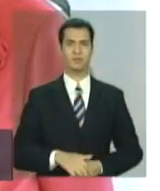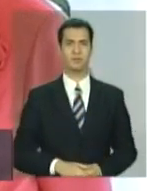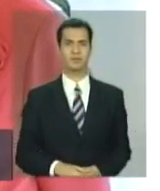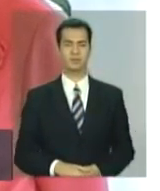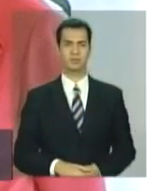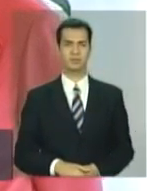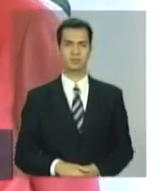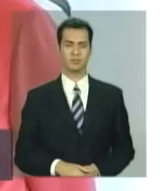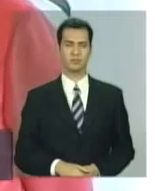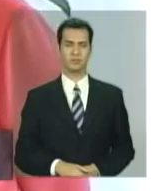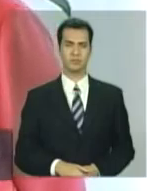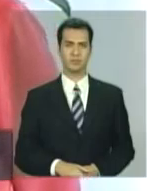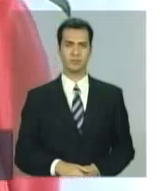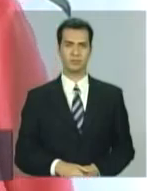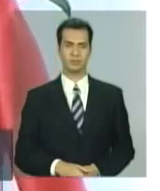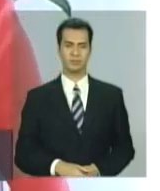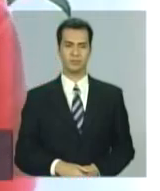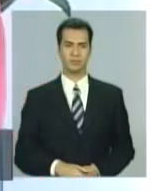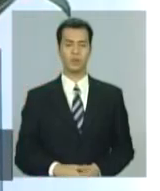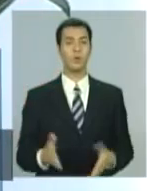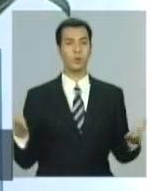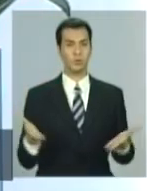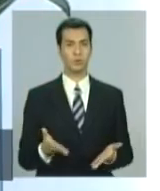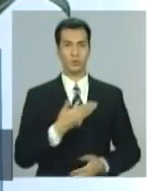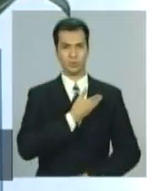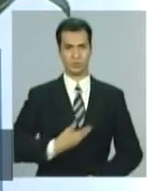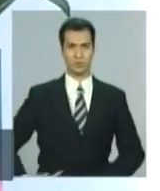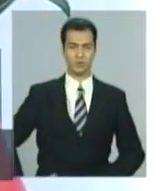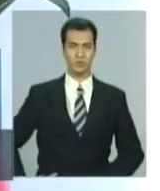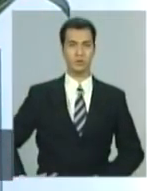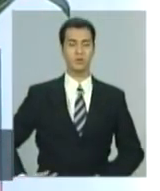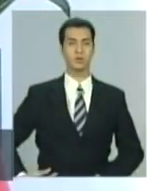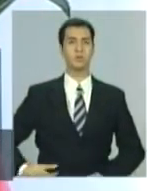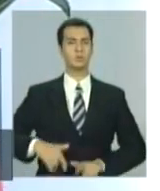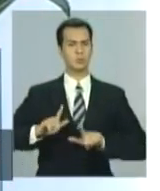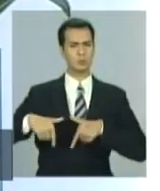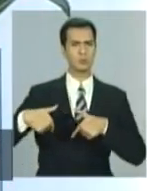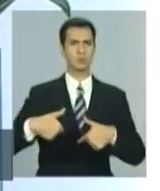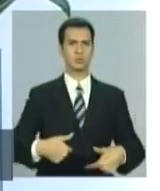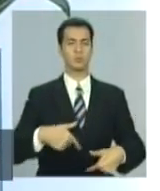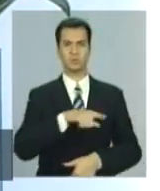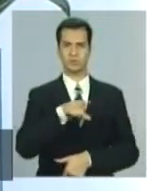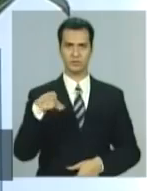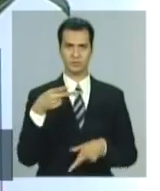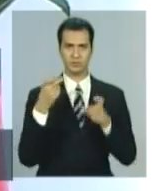Vocês viram que ontem o governo fez um esforço muito grande no sentido de